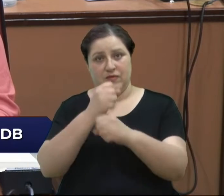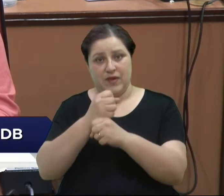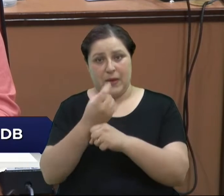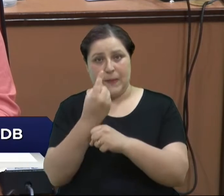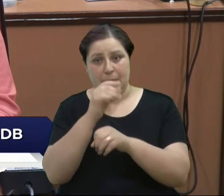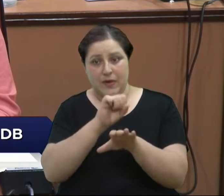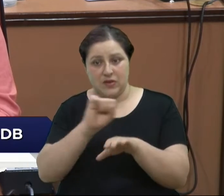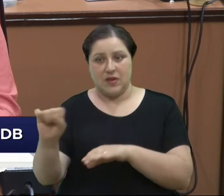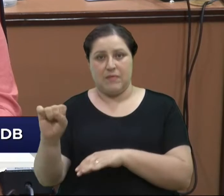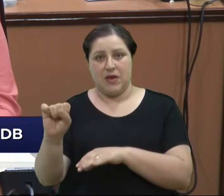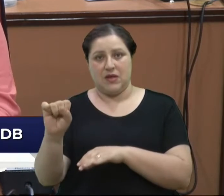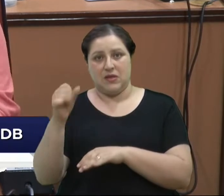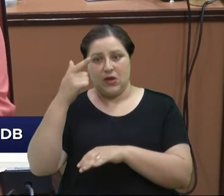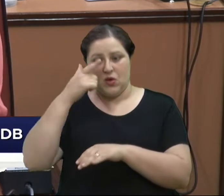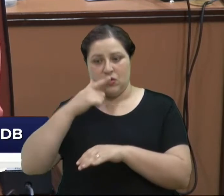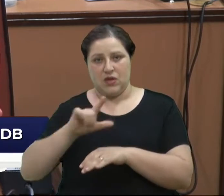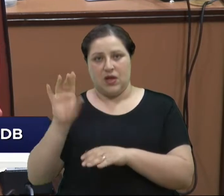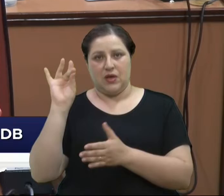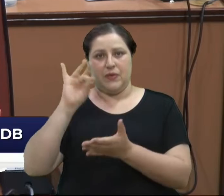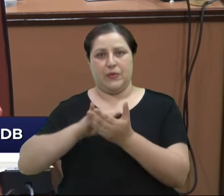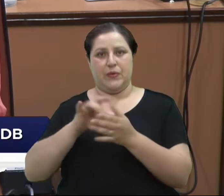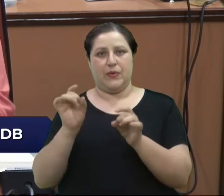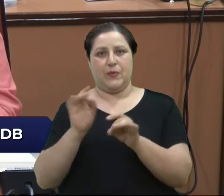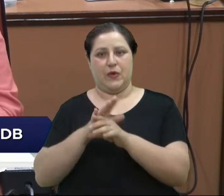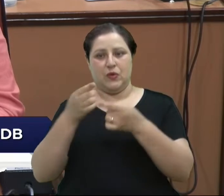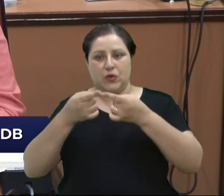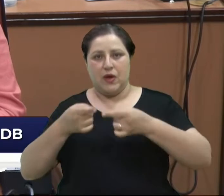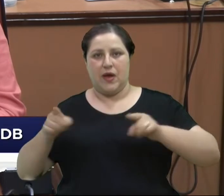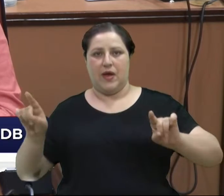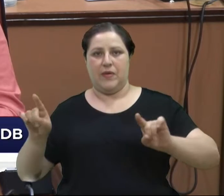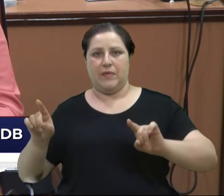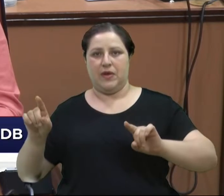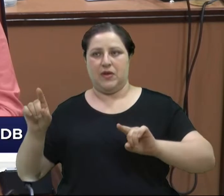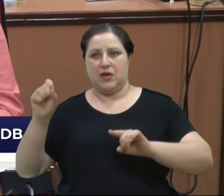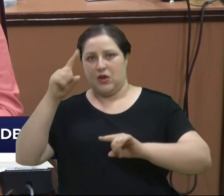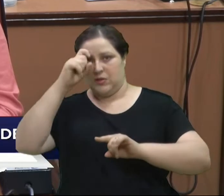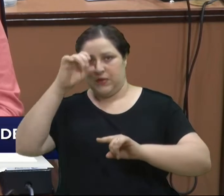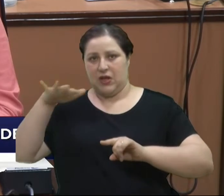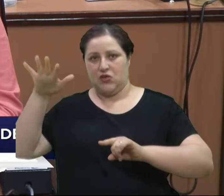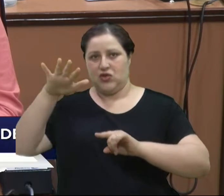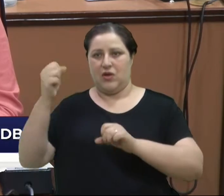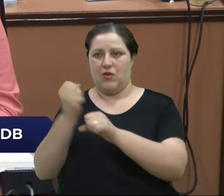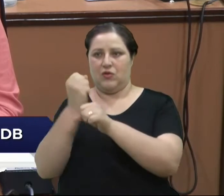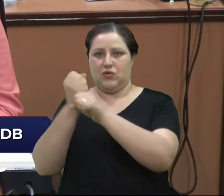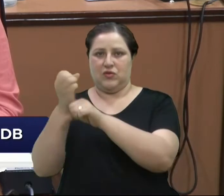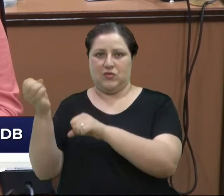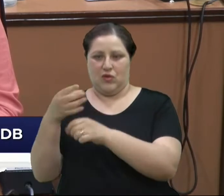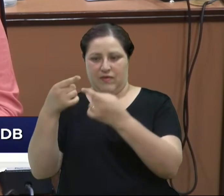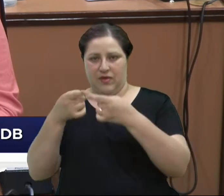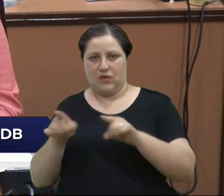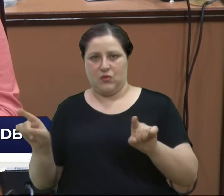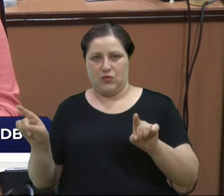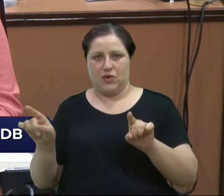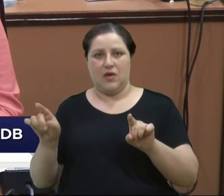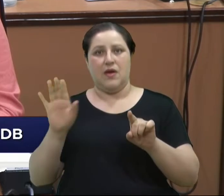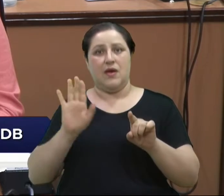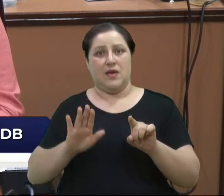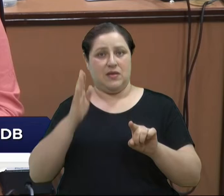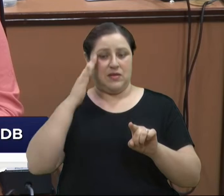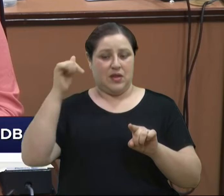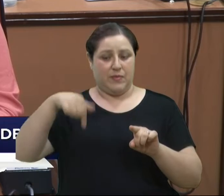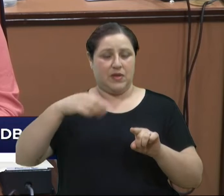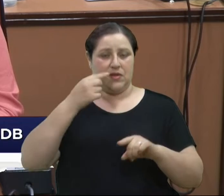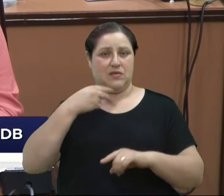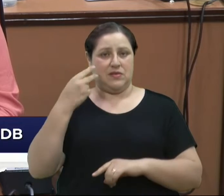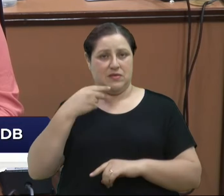primeiro semestre, então, a gente ter isto concluído, e sabemos que virão outros desafios, mas que esta Casa Legislativa será sempre parceira.